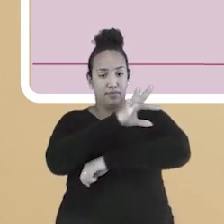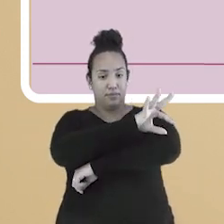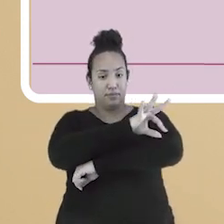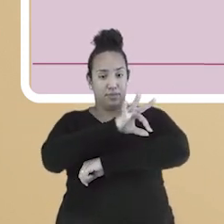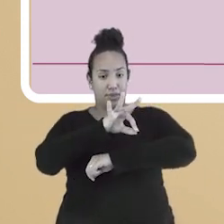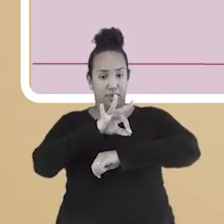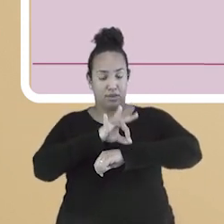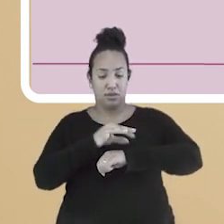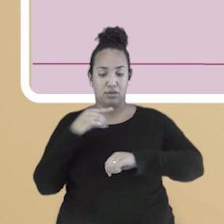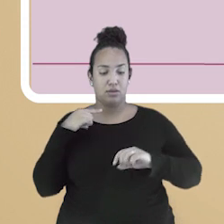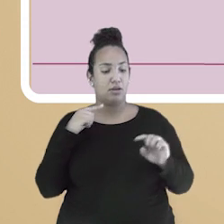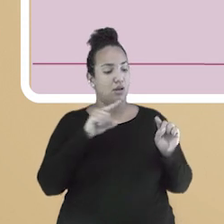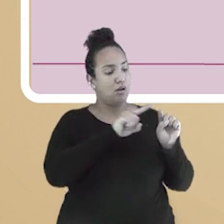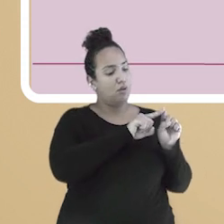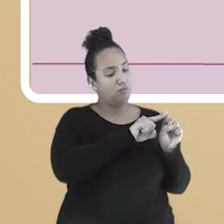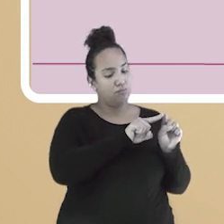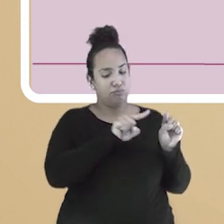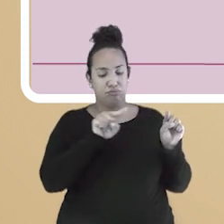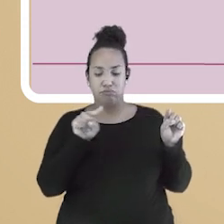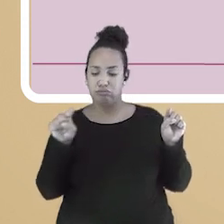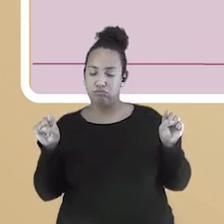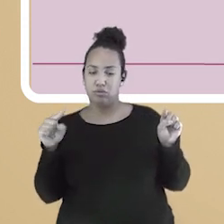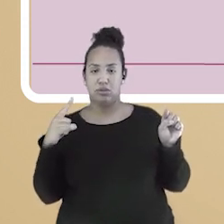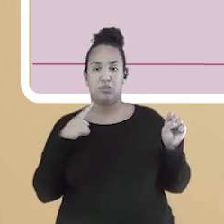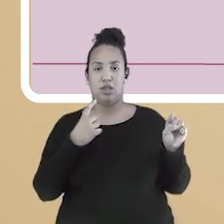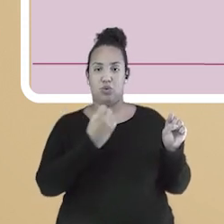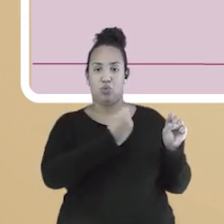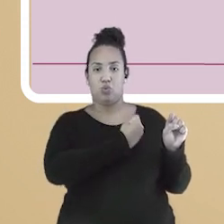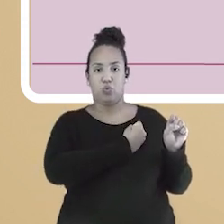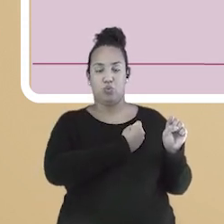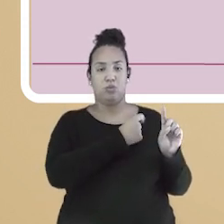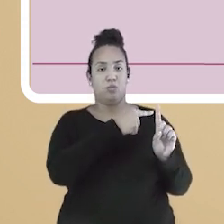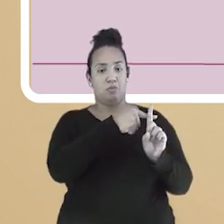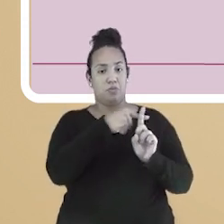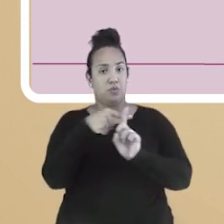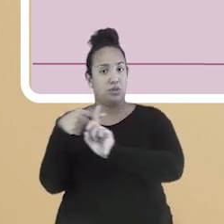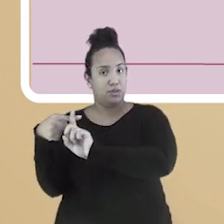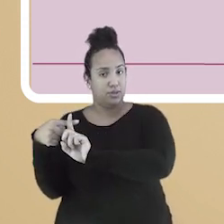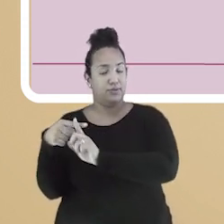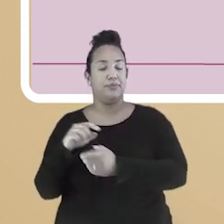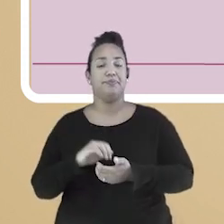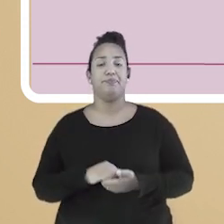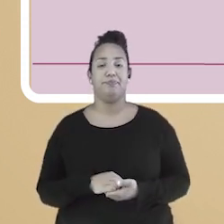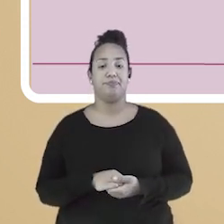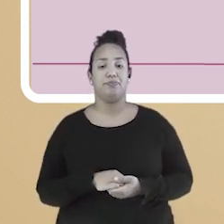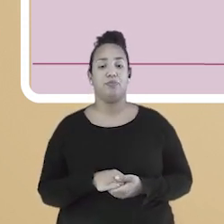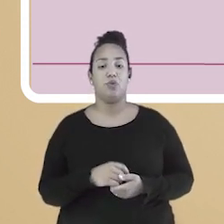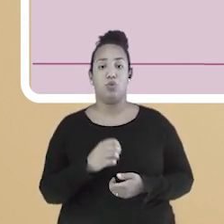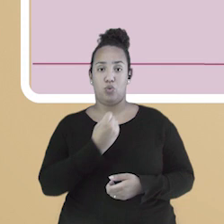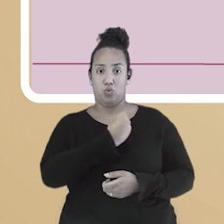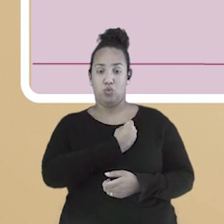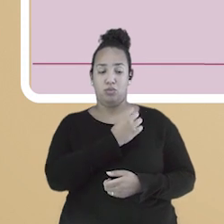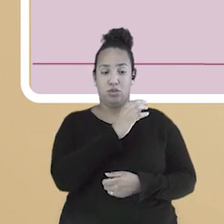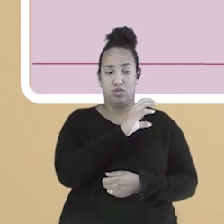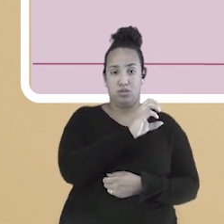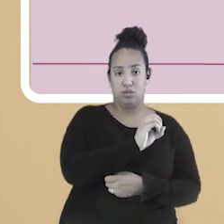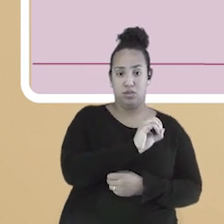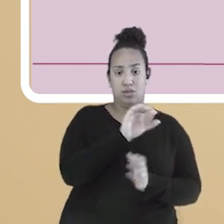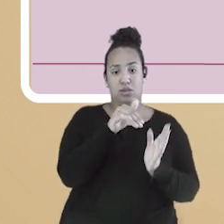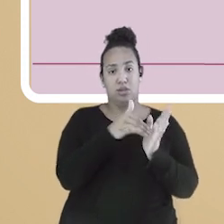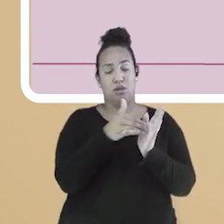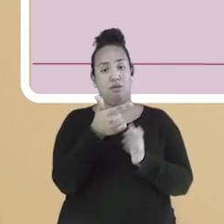uma reta que recebeu alguns números positivos. Geralmente, os números vão de 0 a